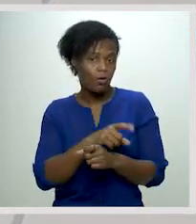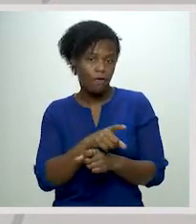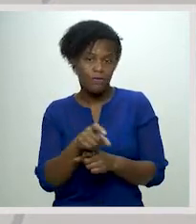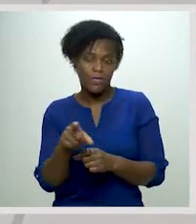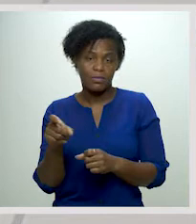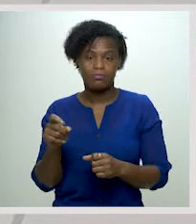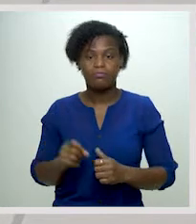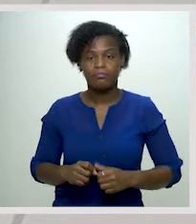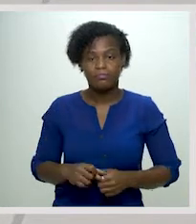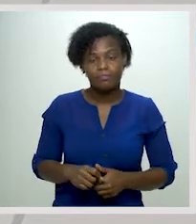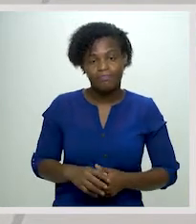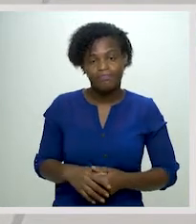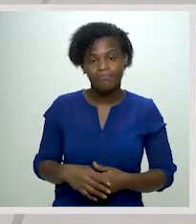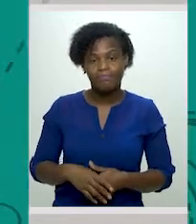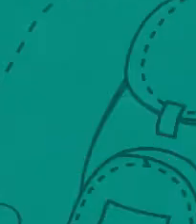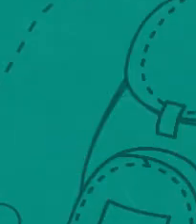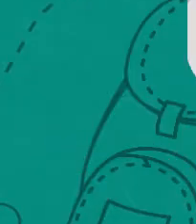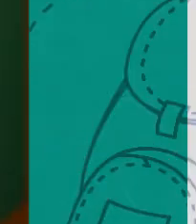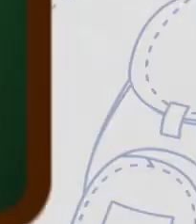o SARS-CoV-2.